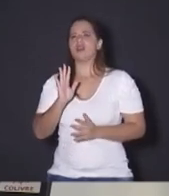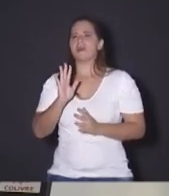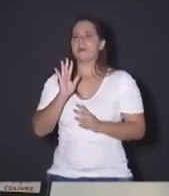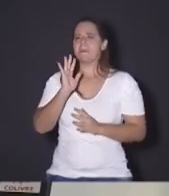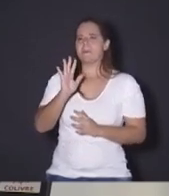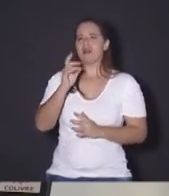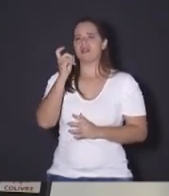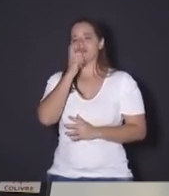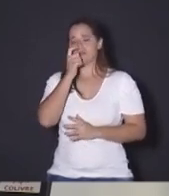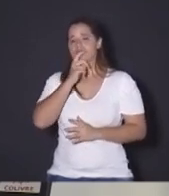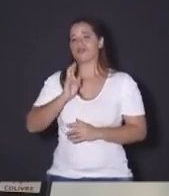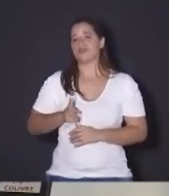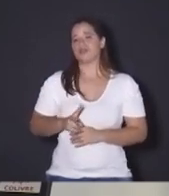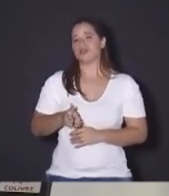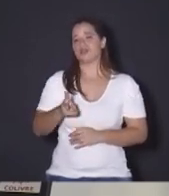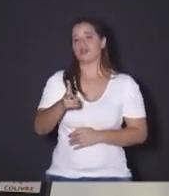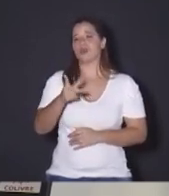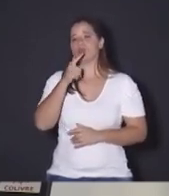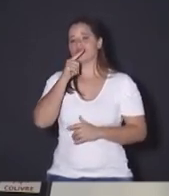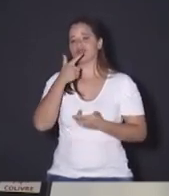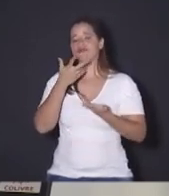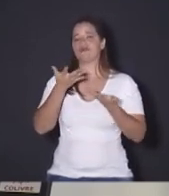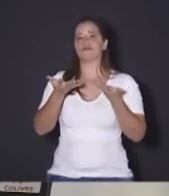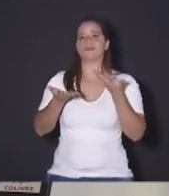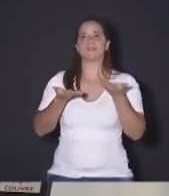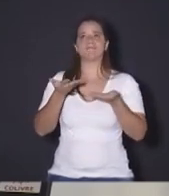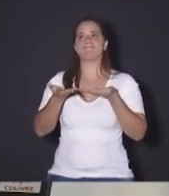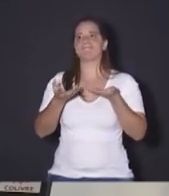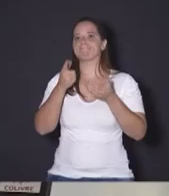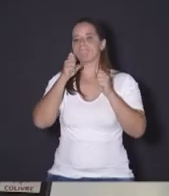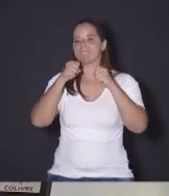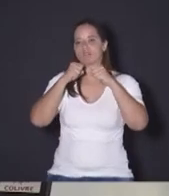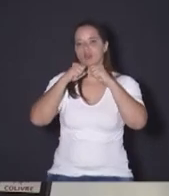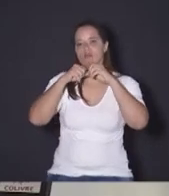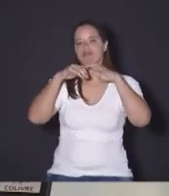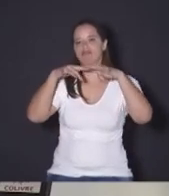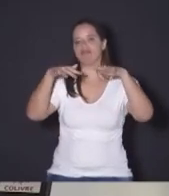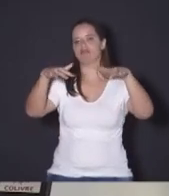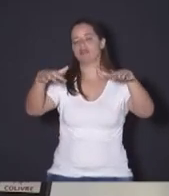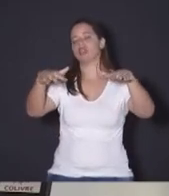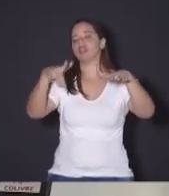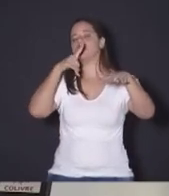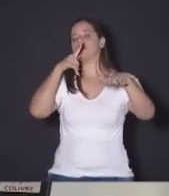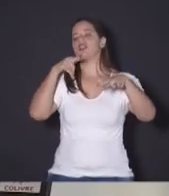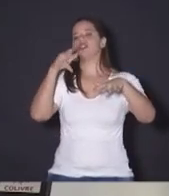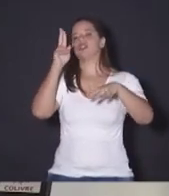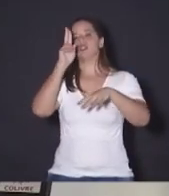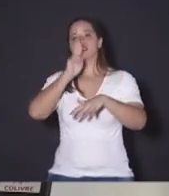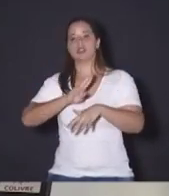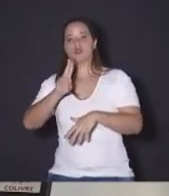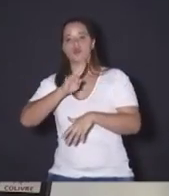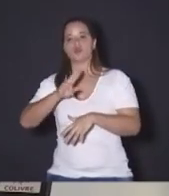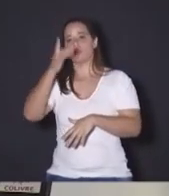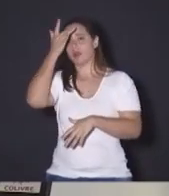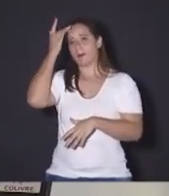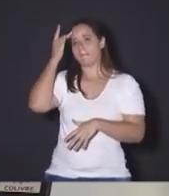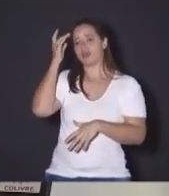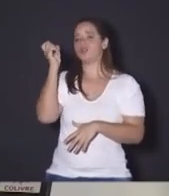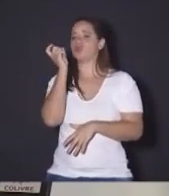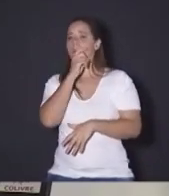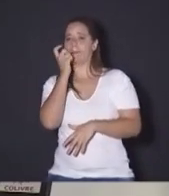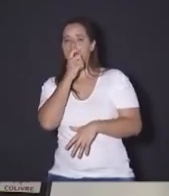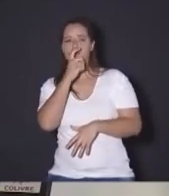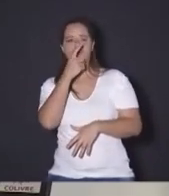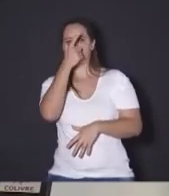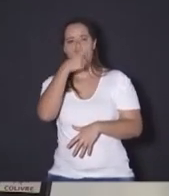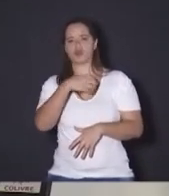a mentira continua se sendo é espalhada sendo sendo o usuário um fake um bote ou